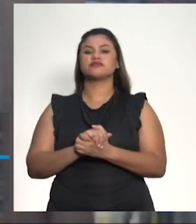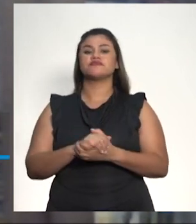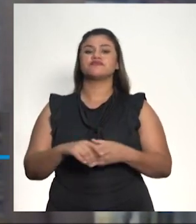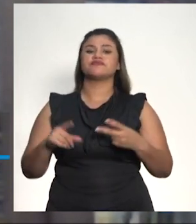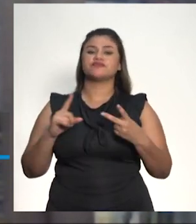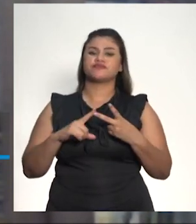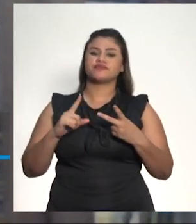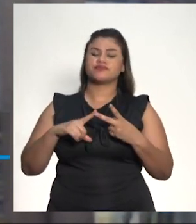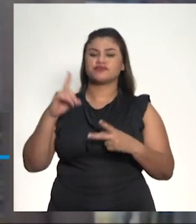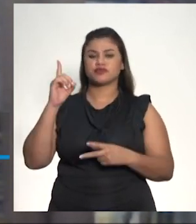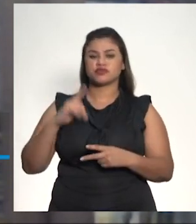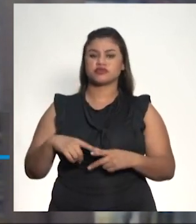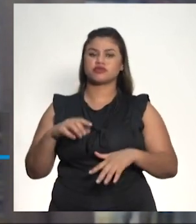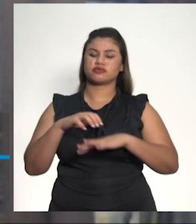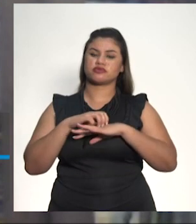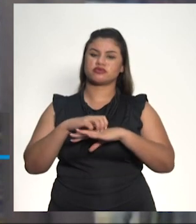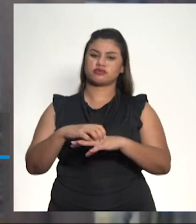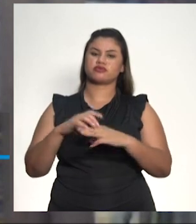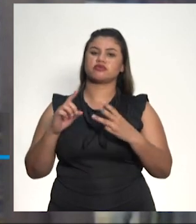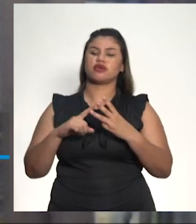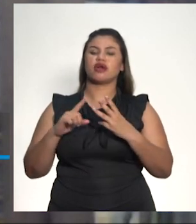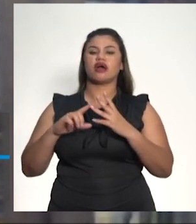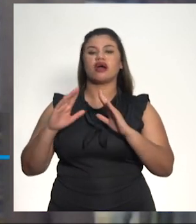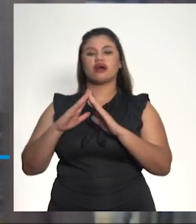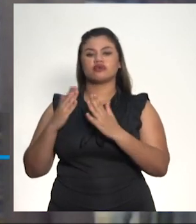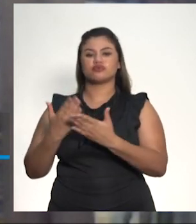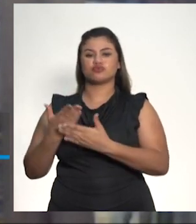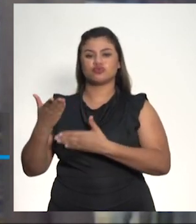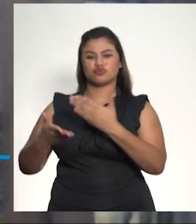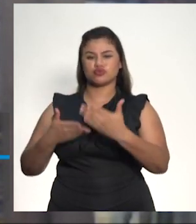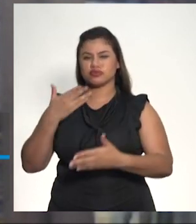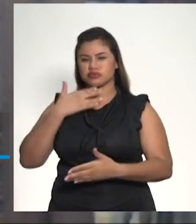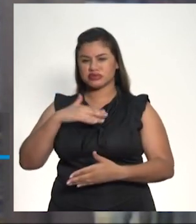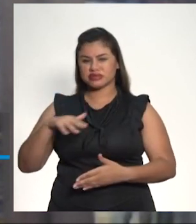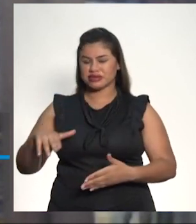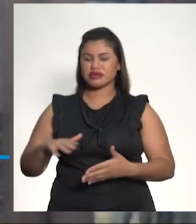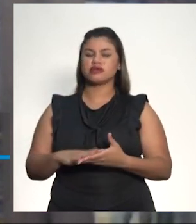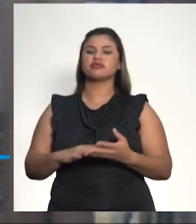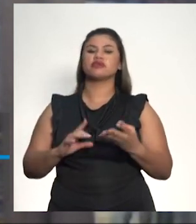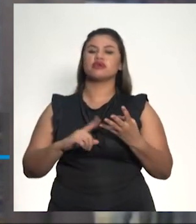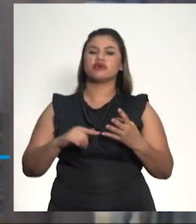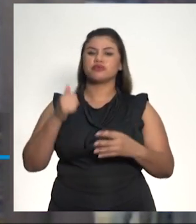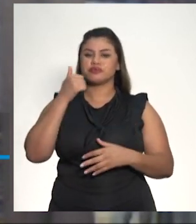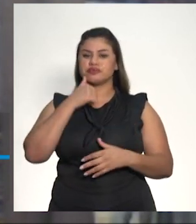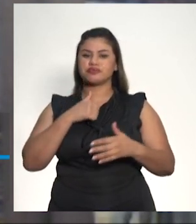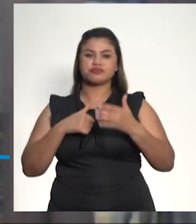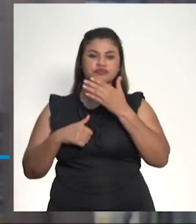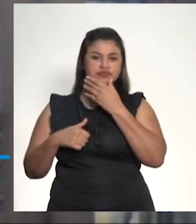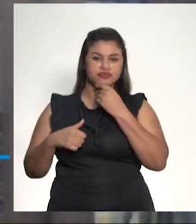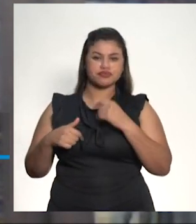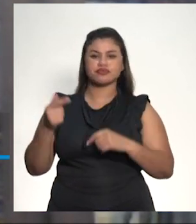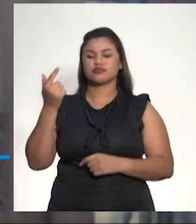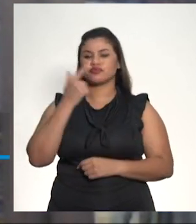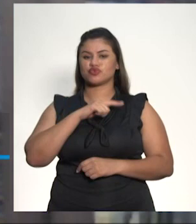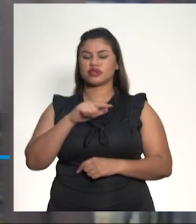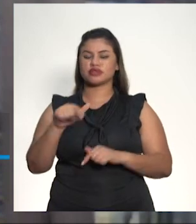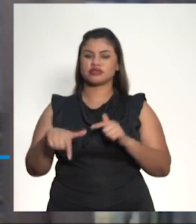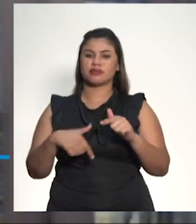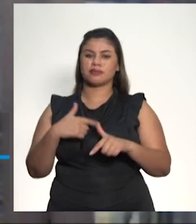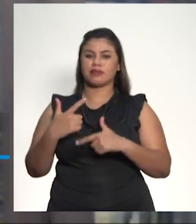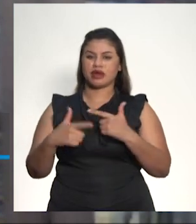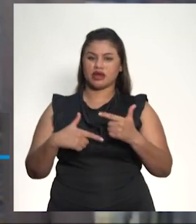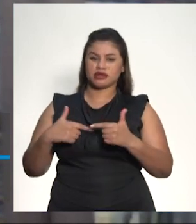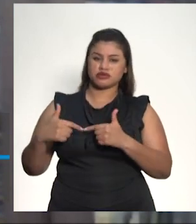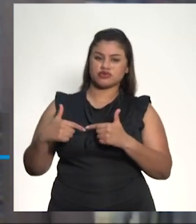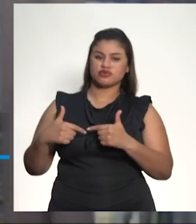Direitos ao transporte, à creche, né, há condições para homens e mulheres terem, na situação de trabalho, uma